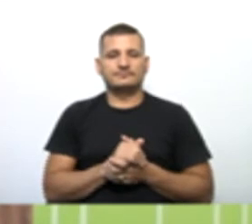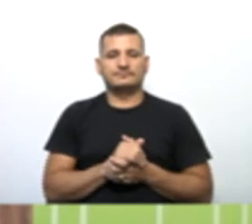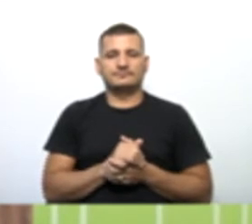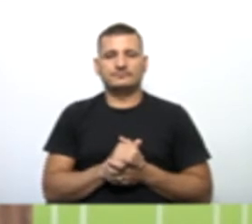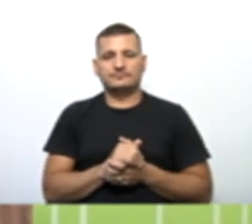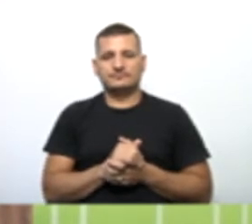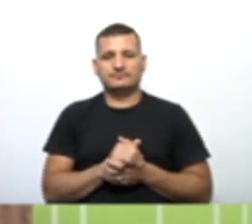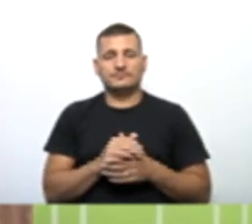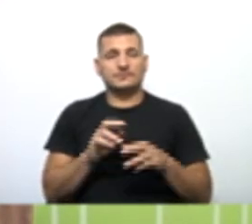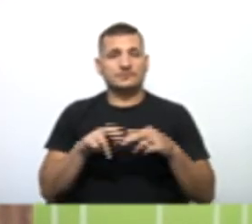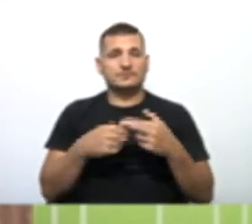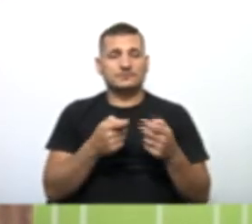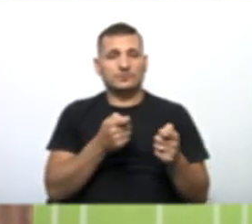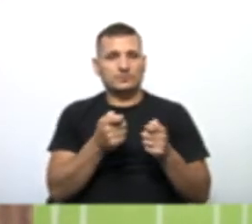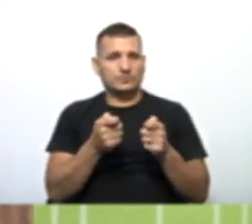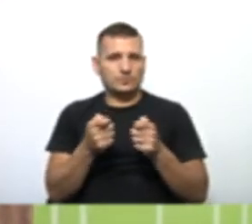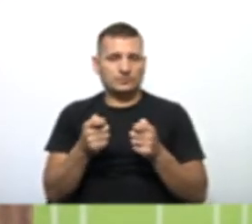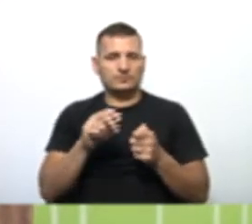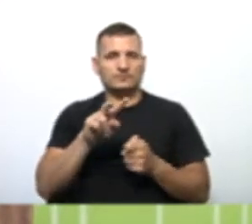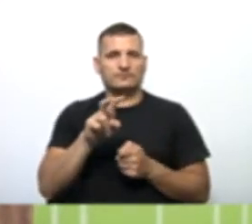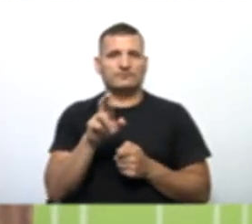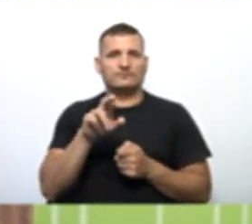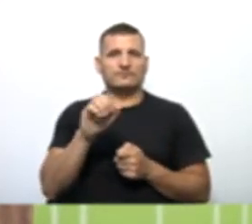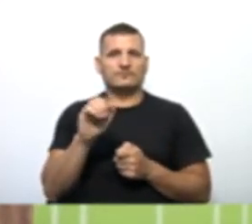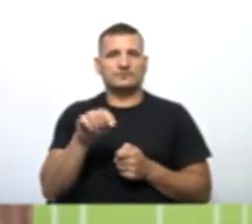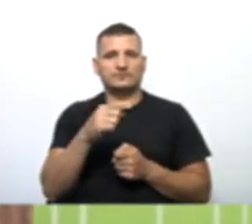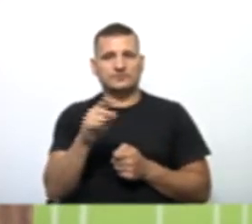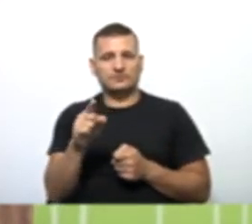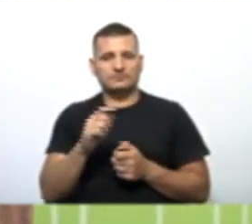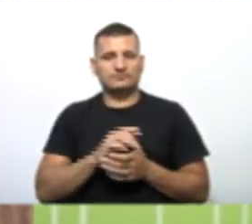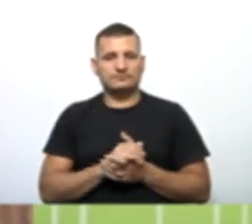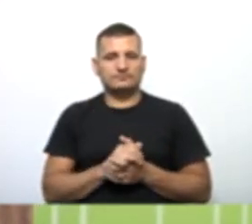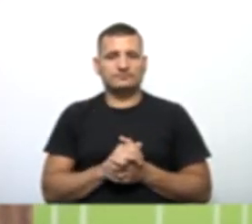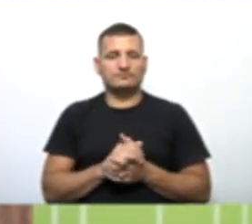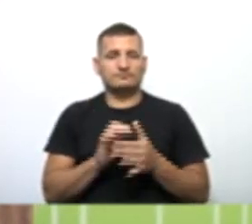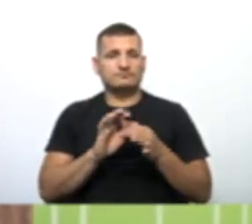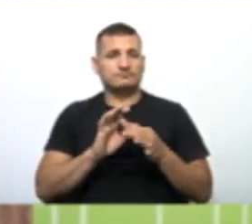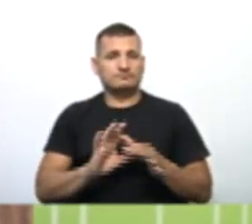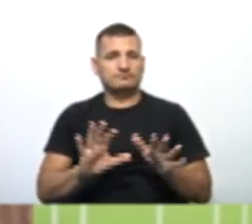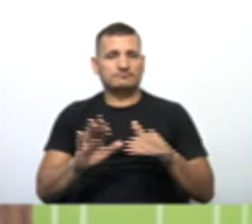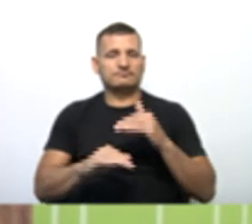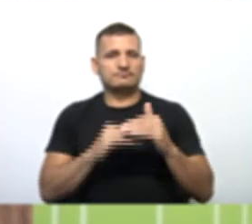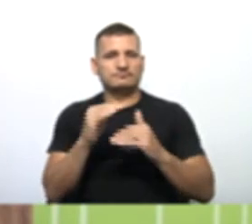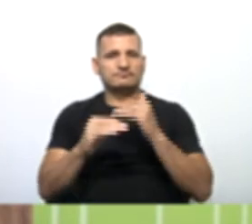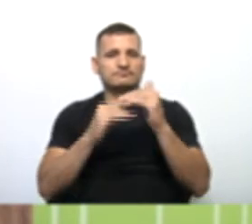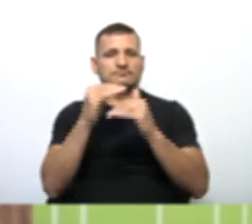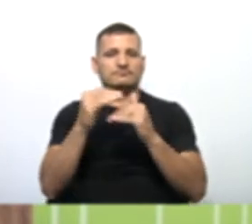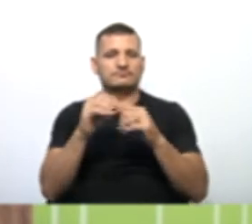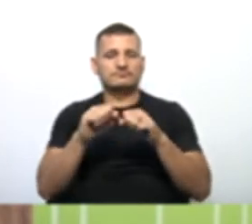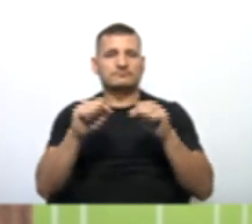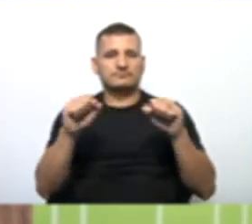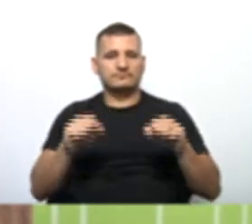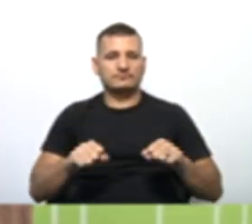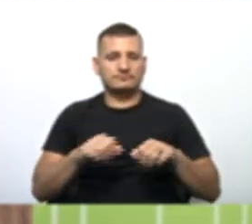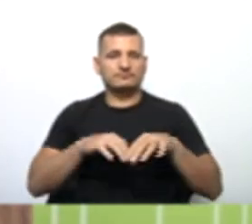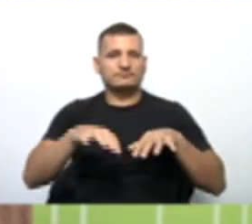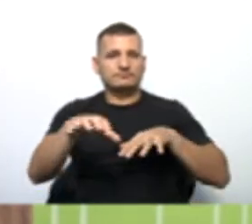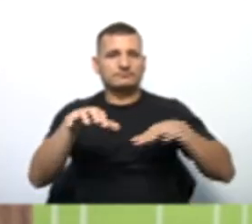existe o controle de versão, para permitir a evolução do sistema ocorrer de forma distribuída,